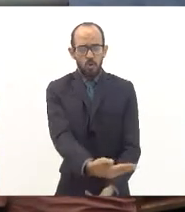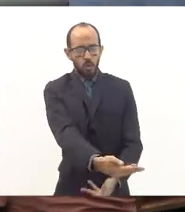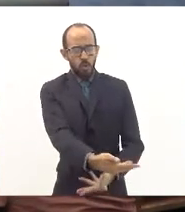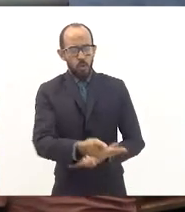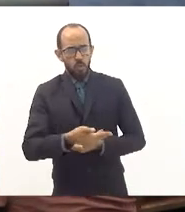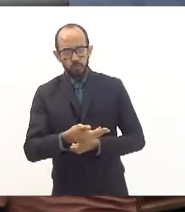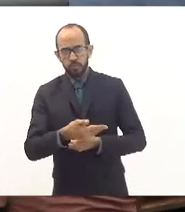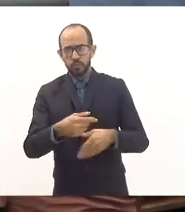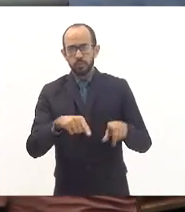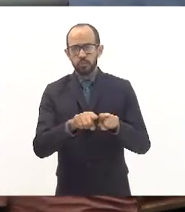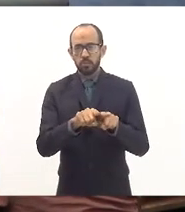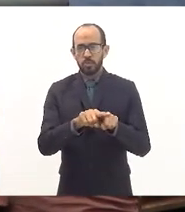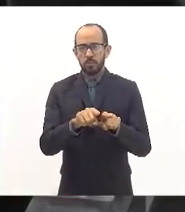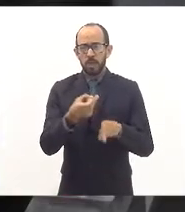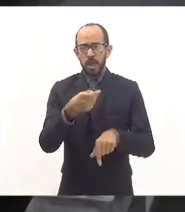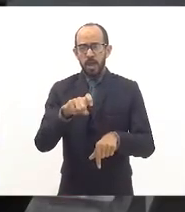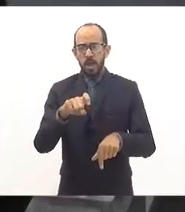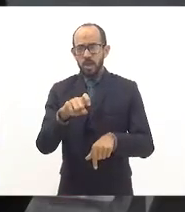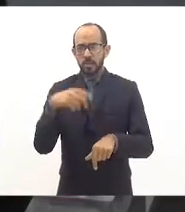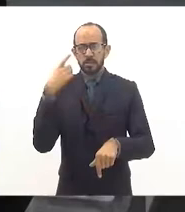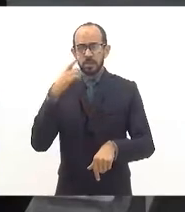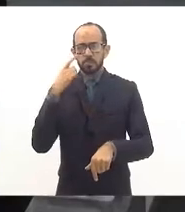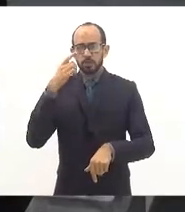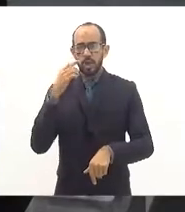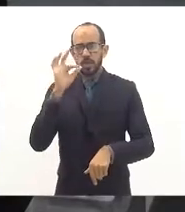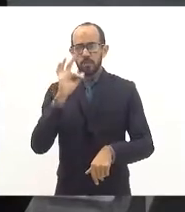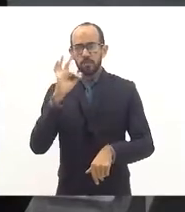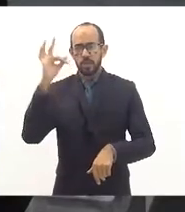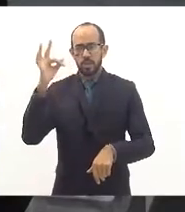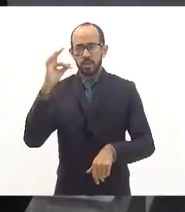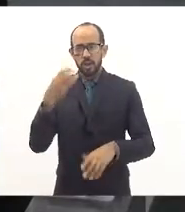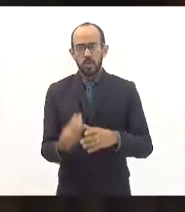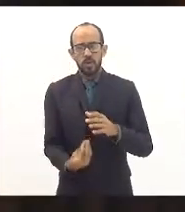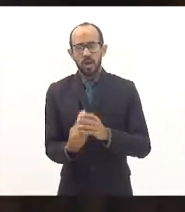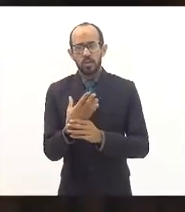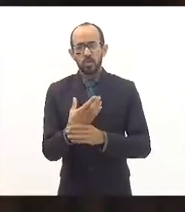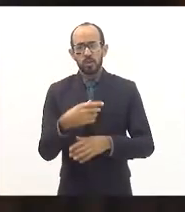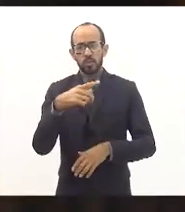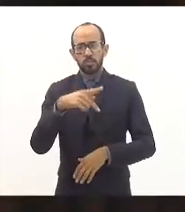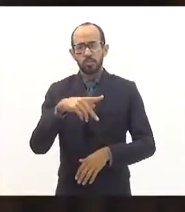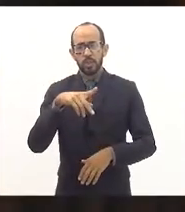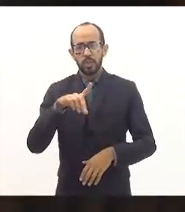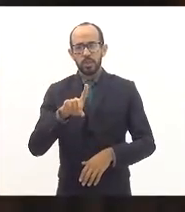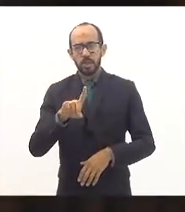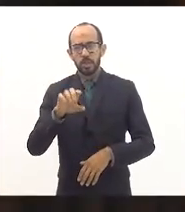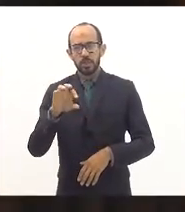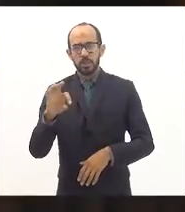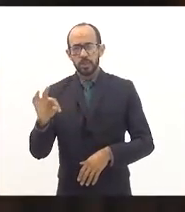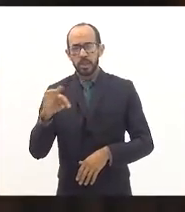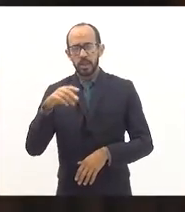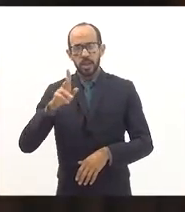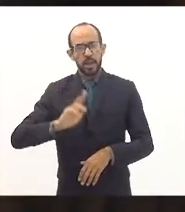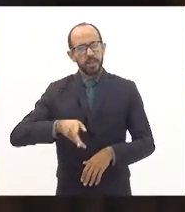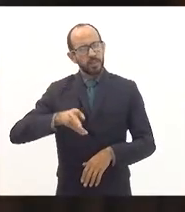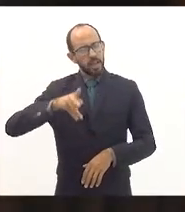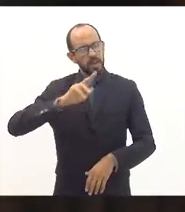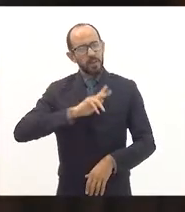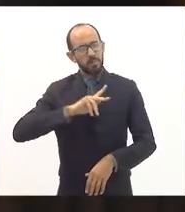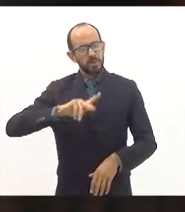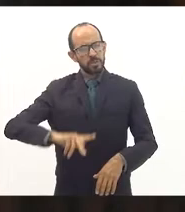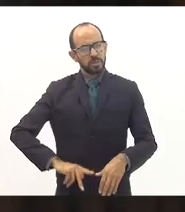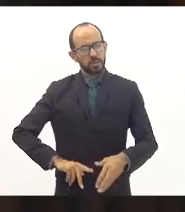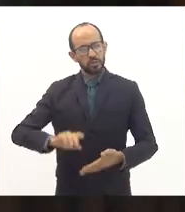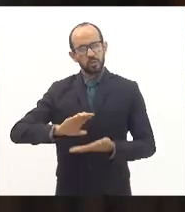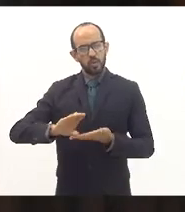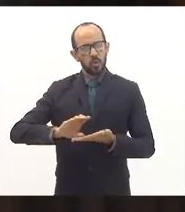Convido a ex-deputada federal, fundadora do PDT, a eterna presidente do Conselho Estadual